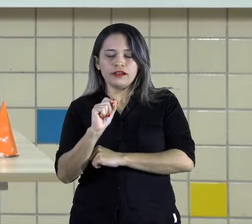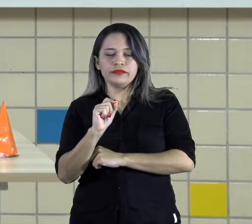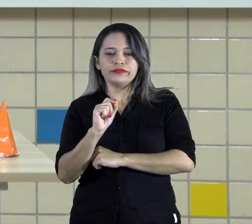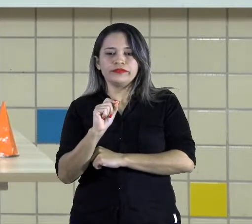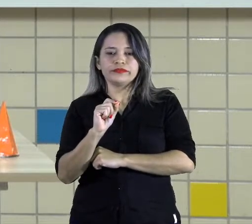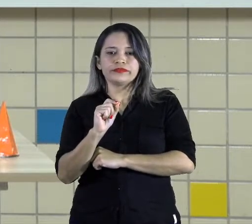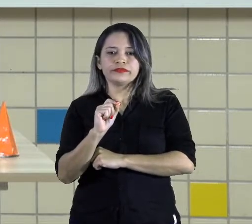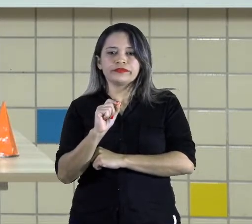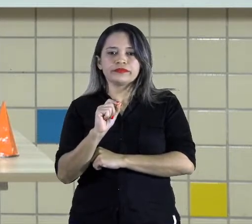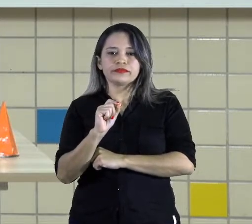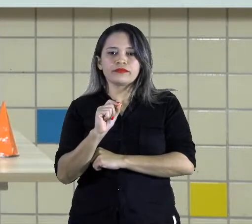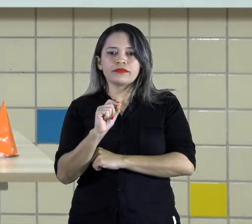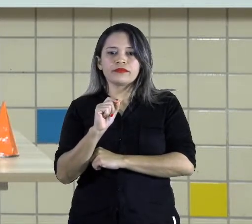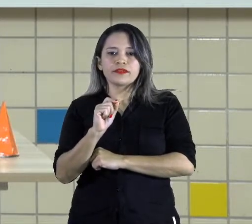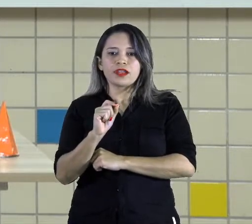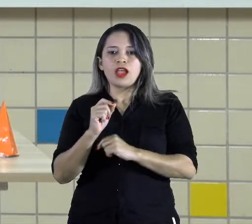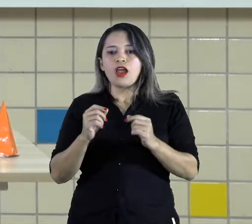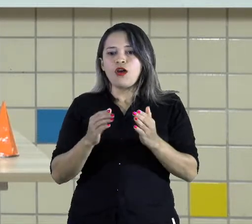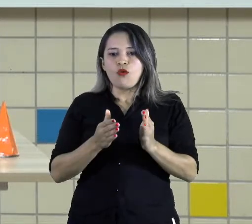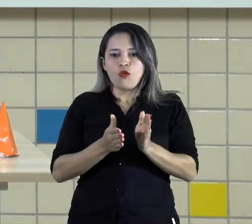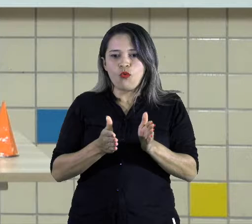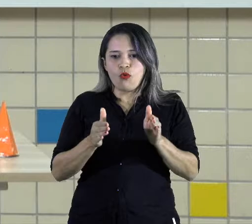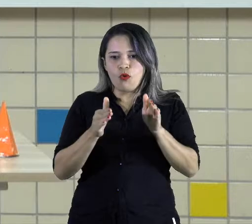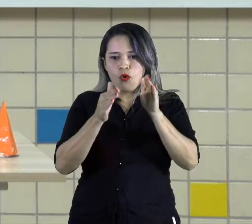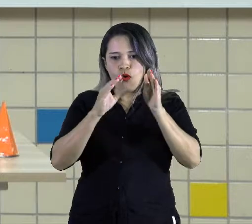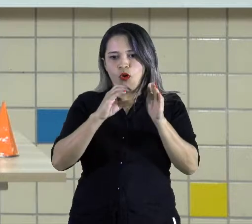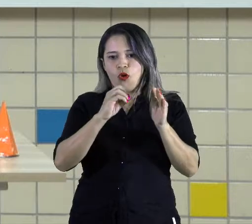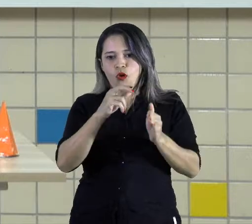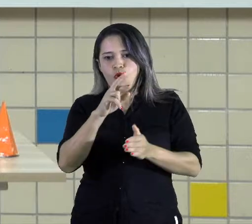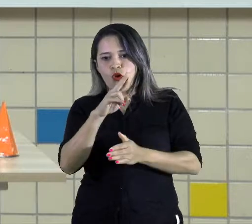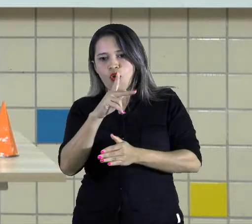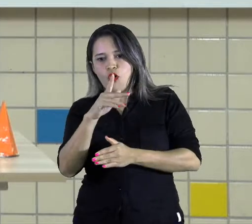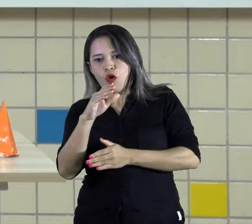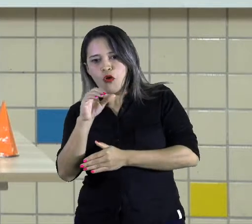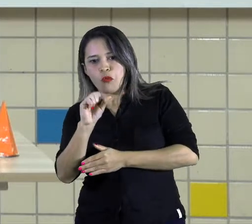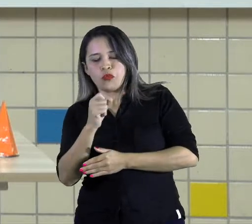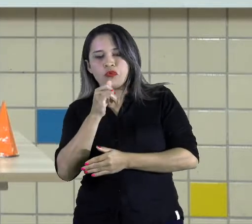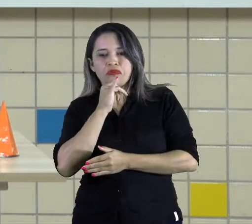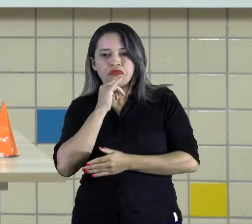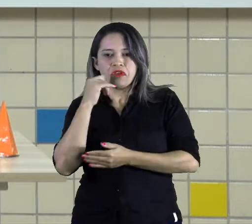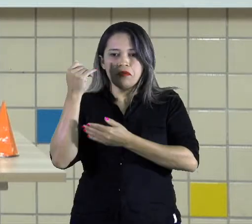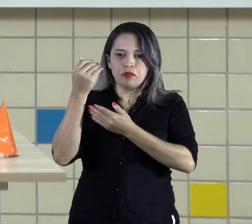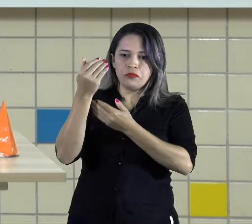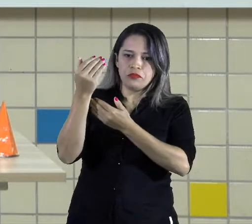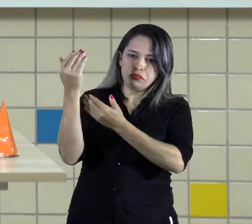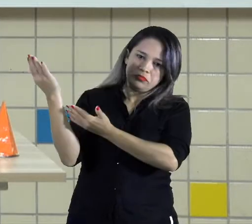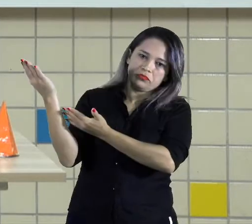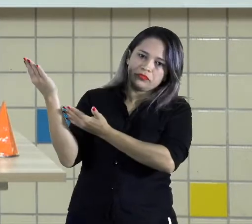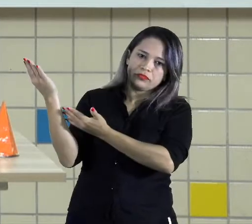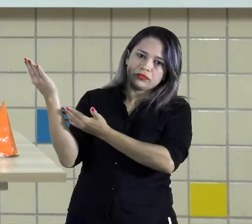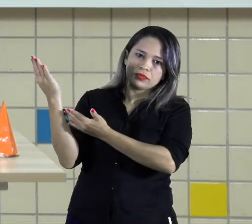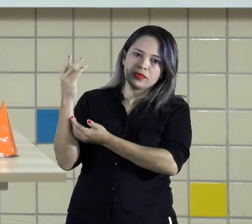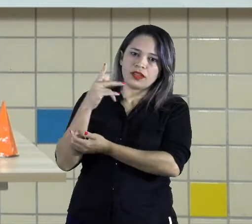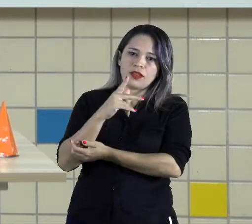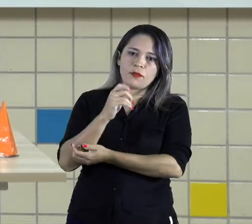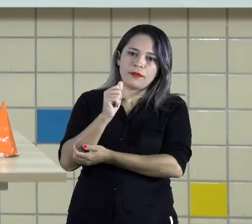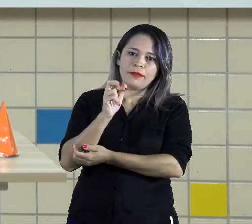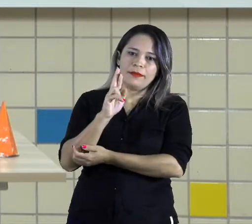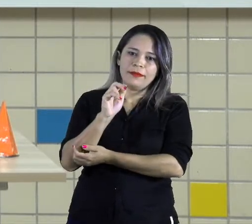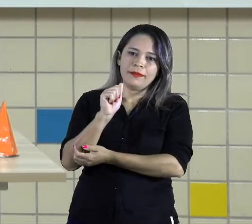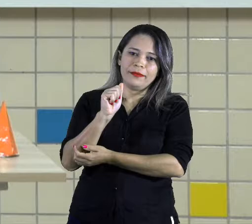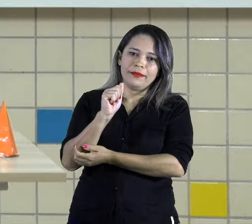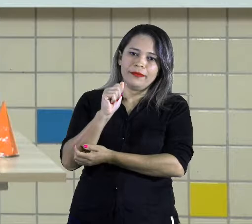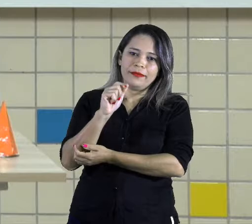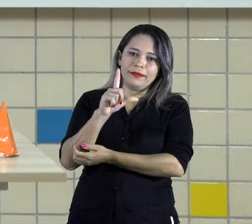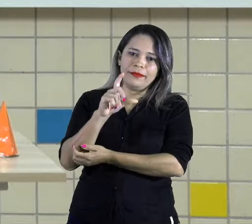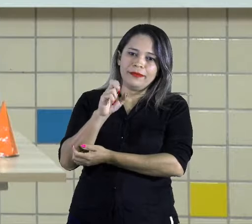são aqueles corpos, vamos falar corpos, né? Corpos, por exemplo, nós temos aqui o paralelepípedo. Ele é um